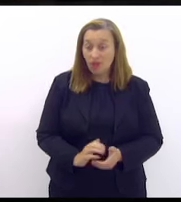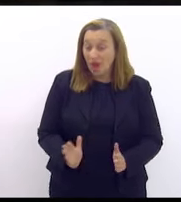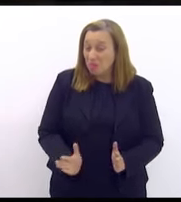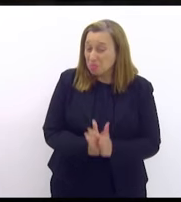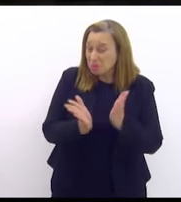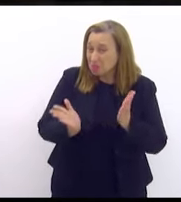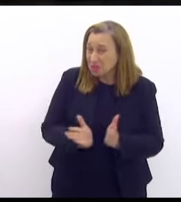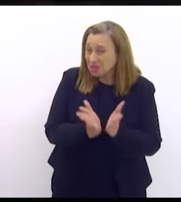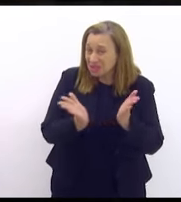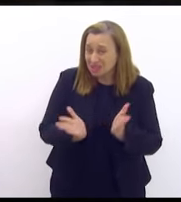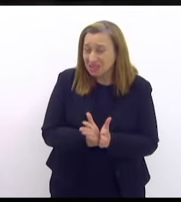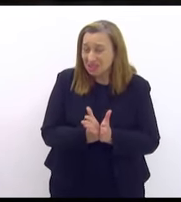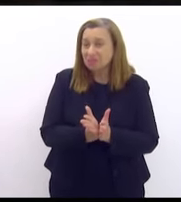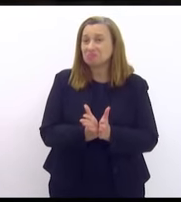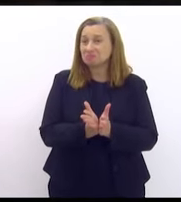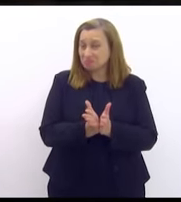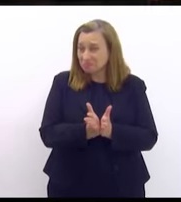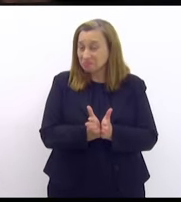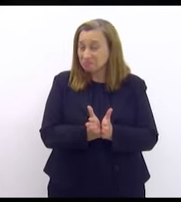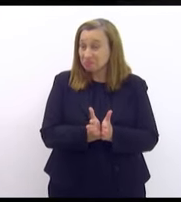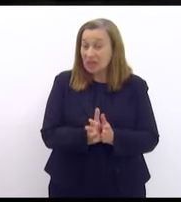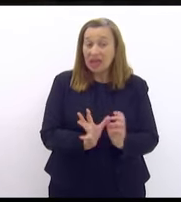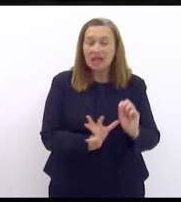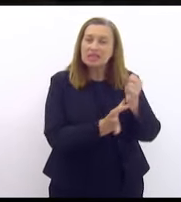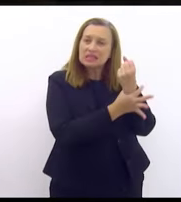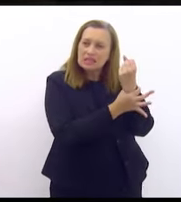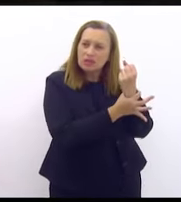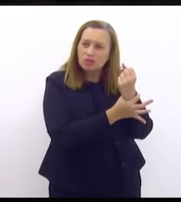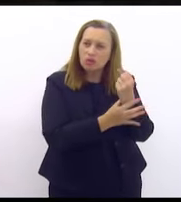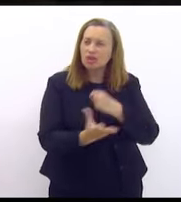pobreza, a segurança